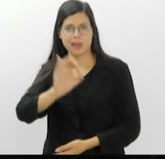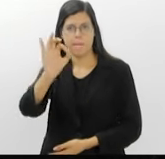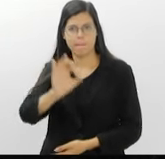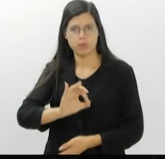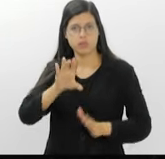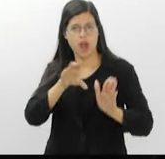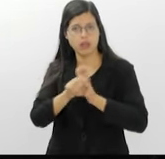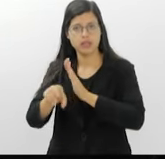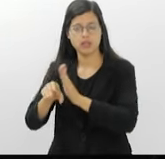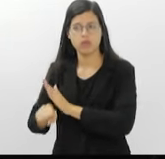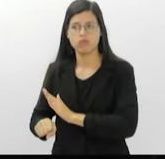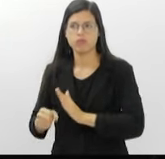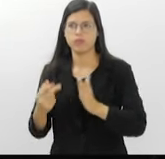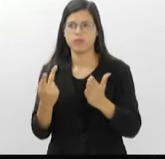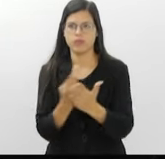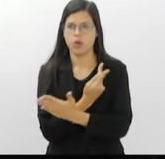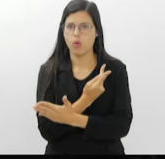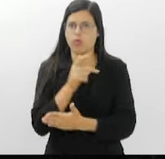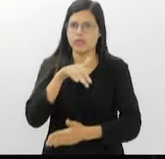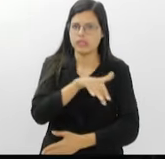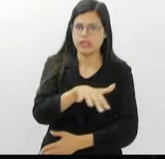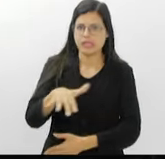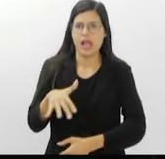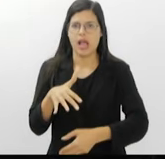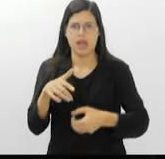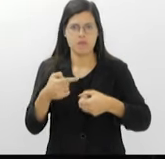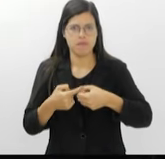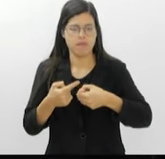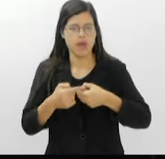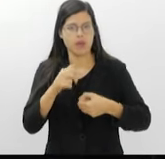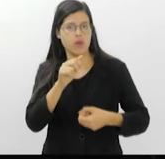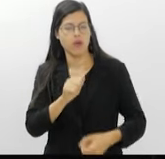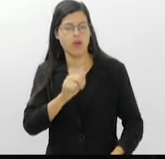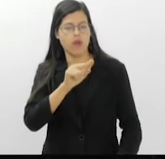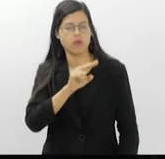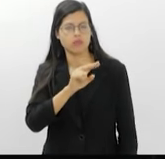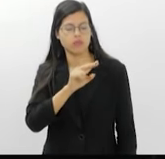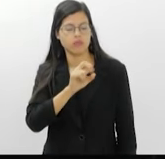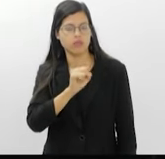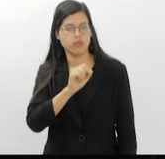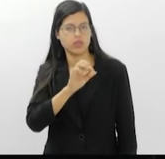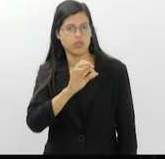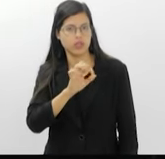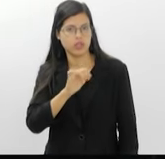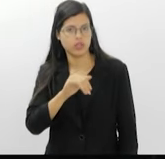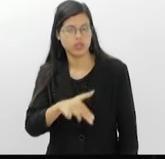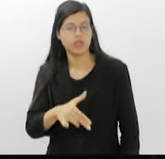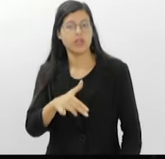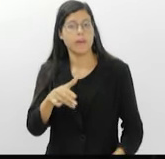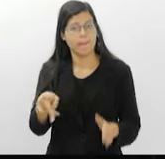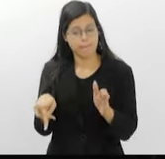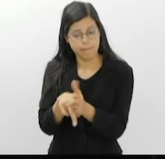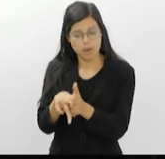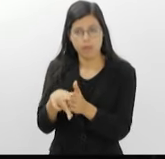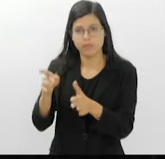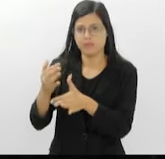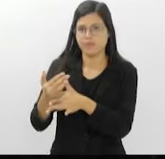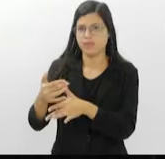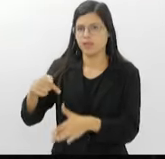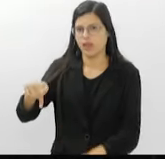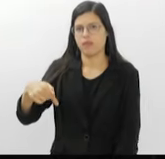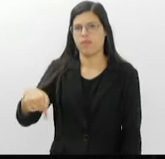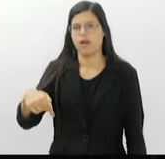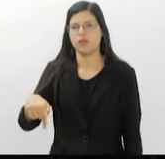que ocorrem na região específica de Auschwitz são marginais de Queimados. E o